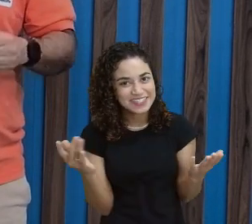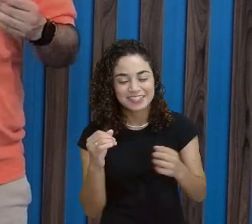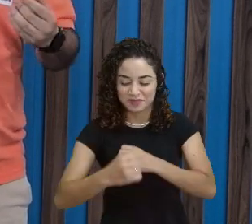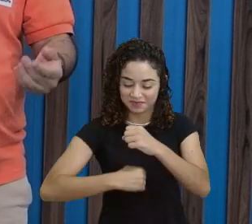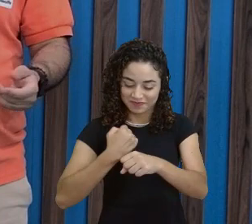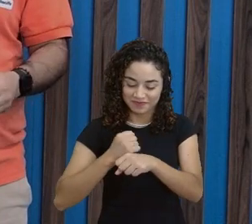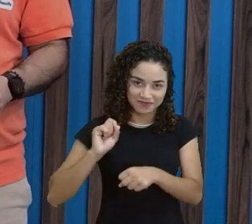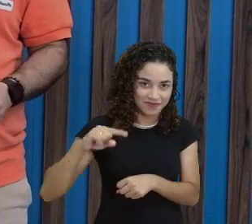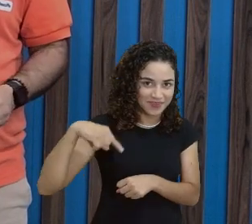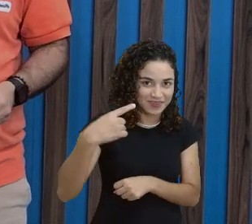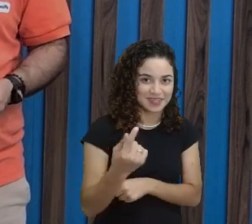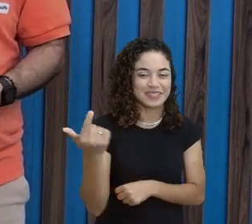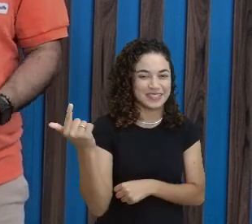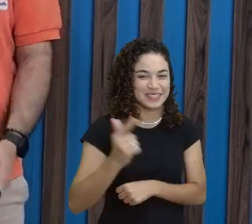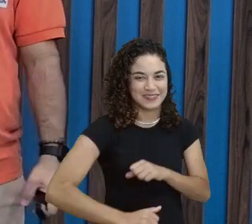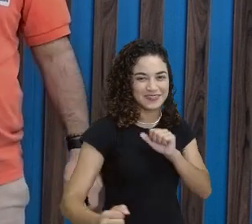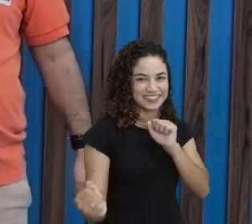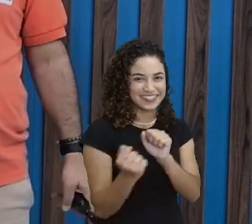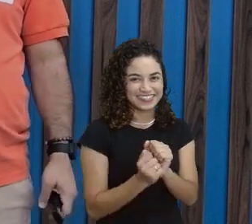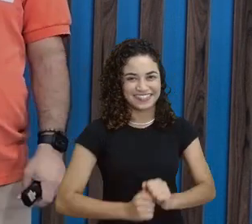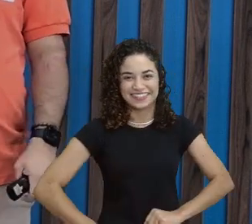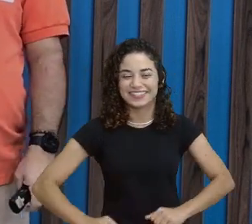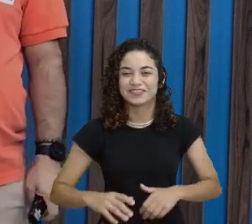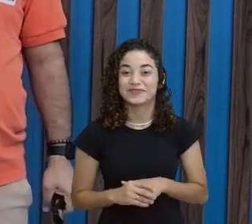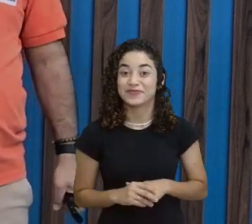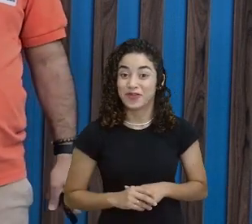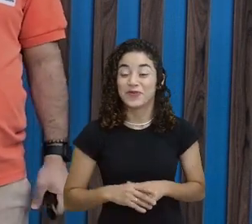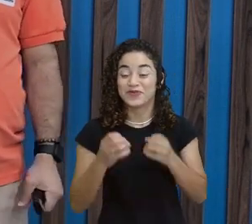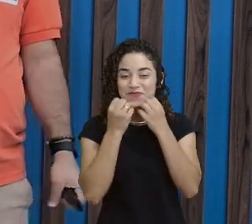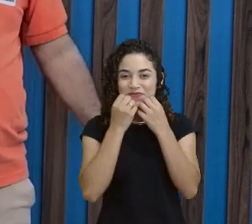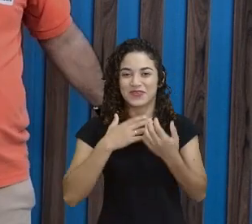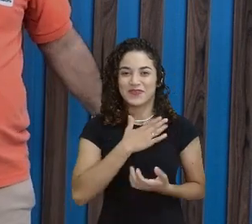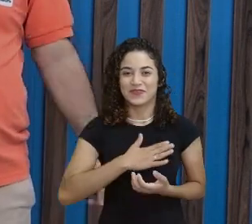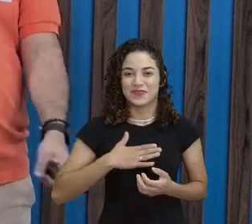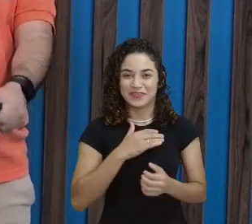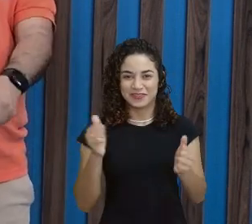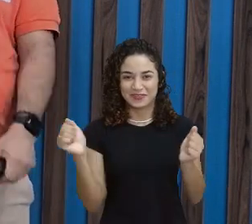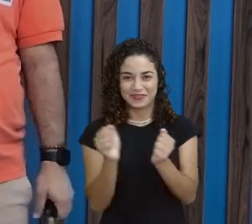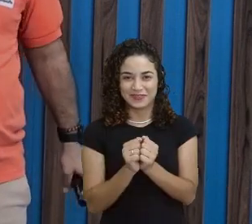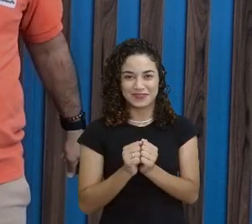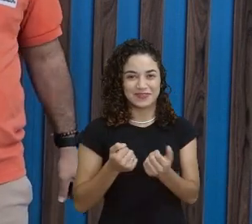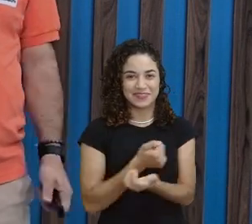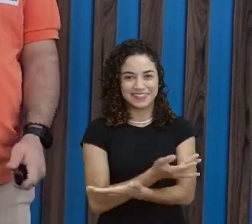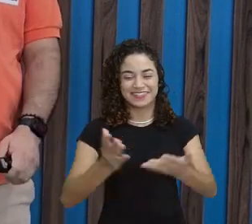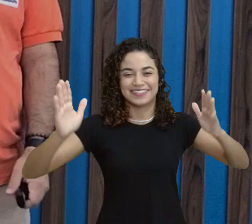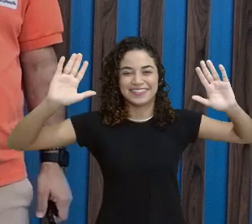vem estamos de novo aí. Gente, foi um prazer acompanhá-los esse